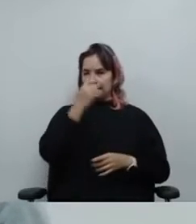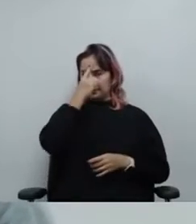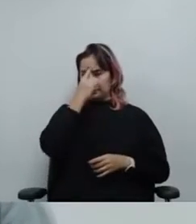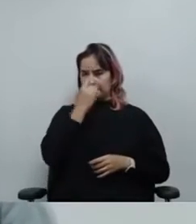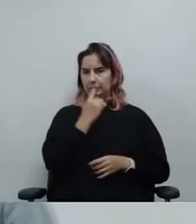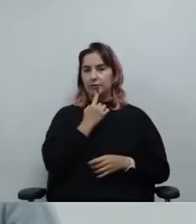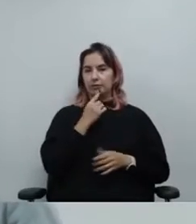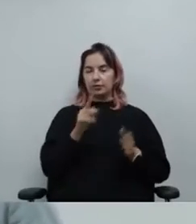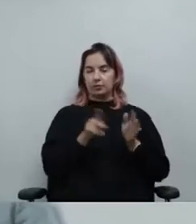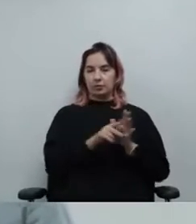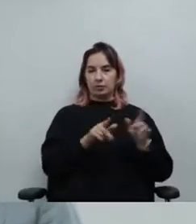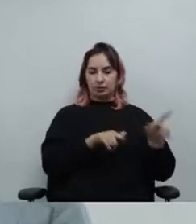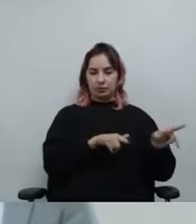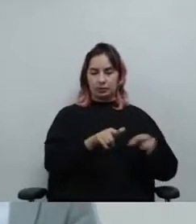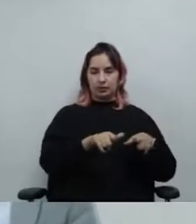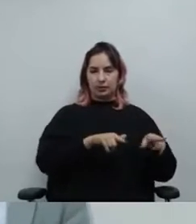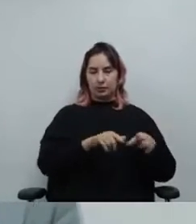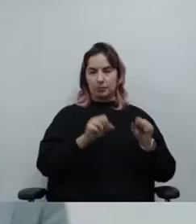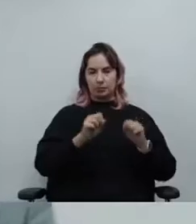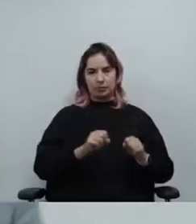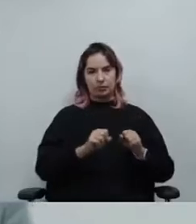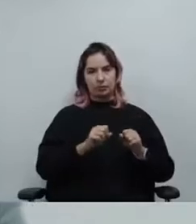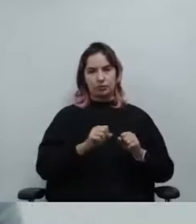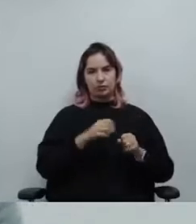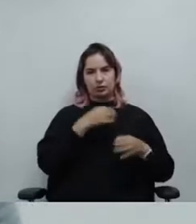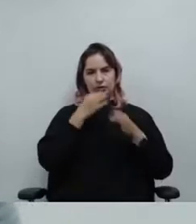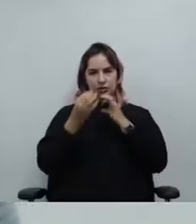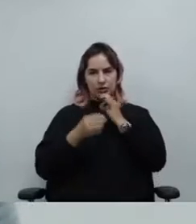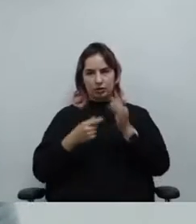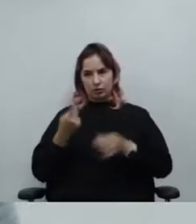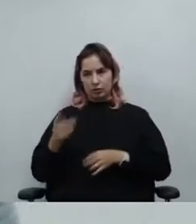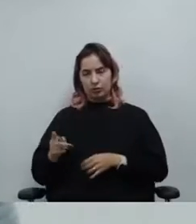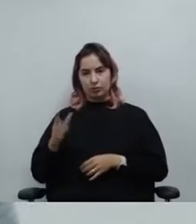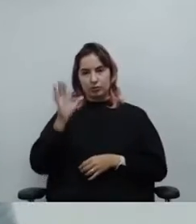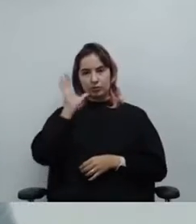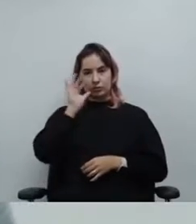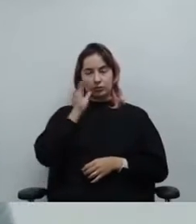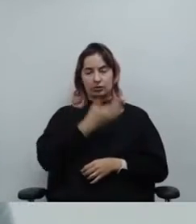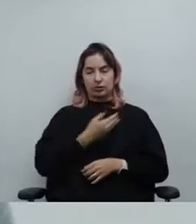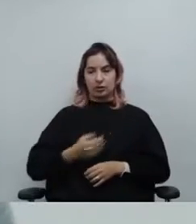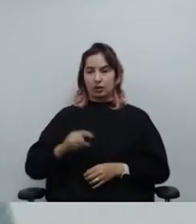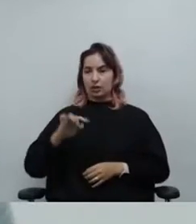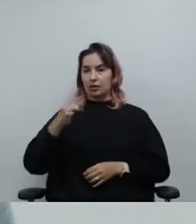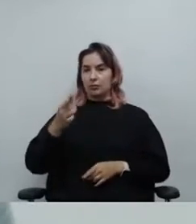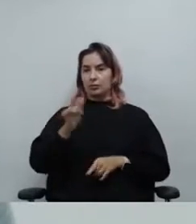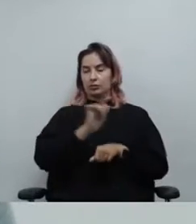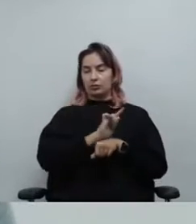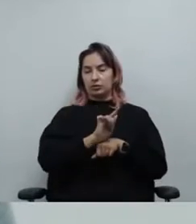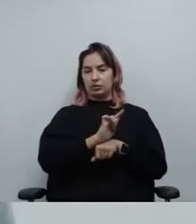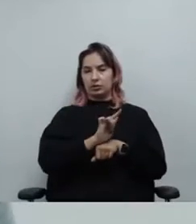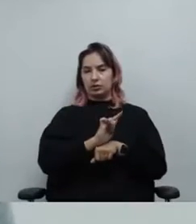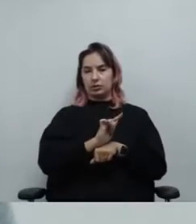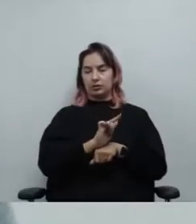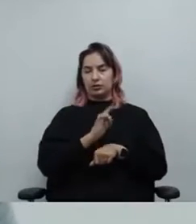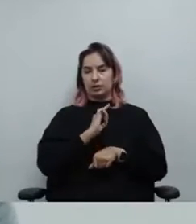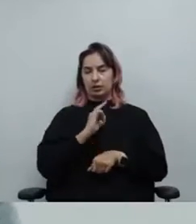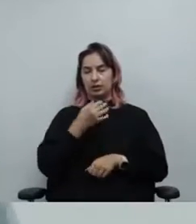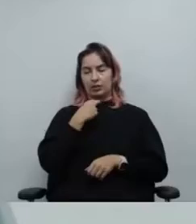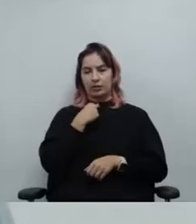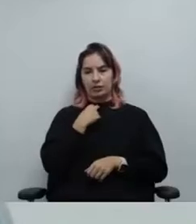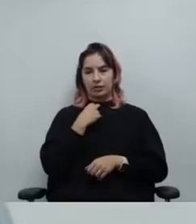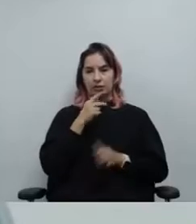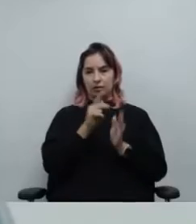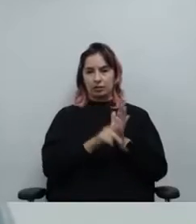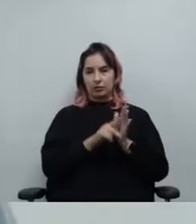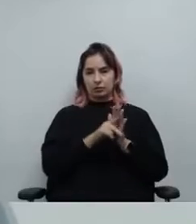o cargo possam indicar seus servidores. E que a próxima gestão enfrente a insuficiência de vagas em projeto de